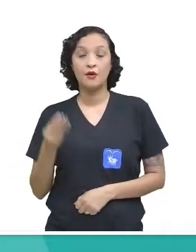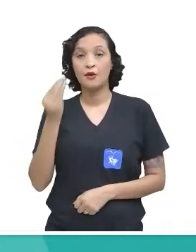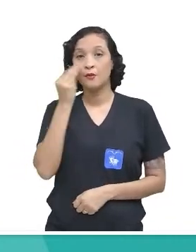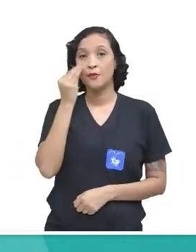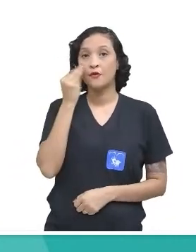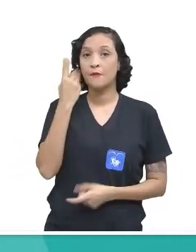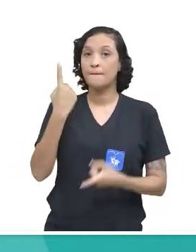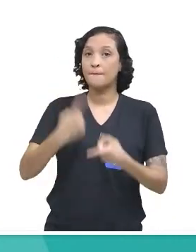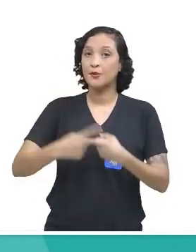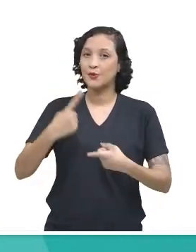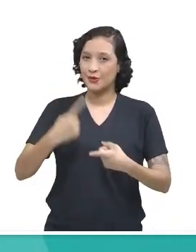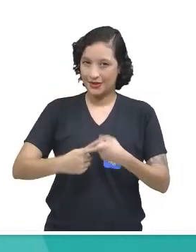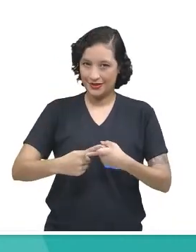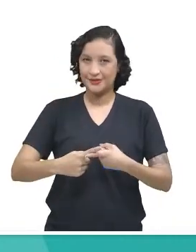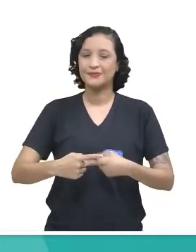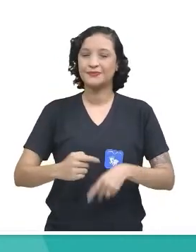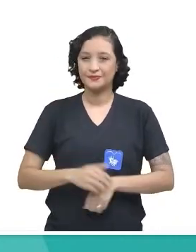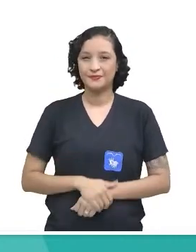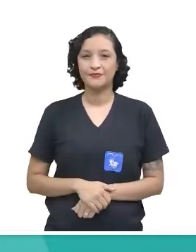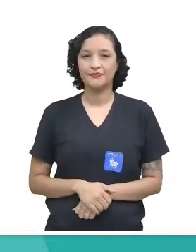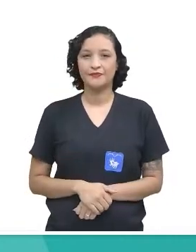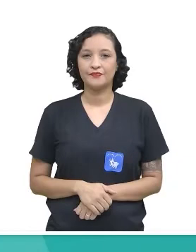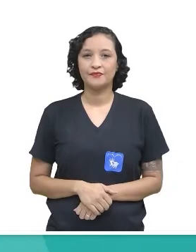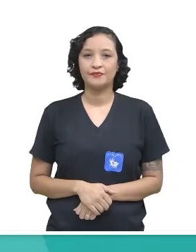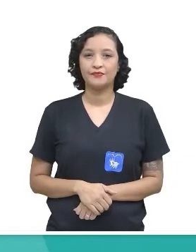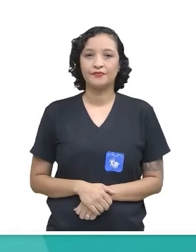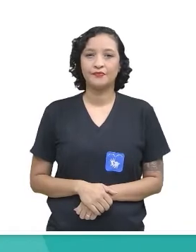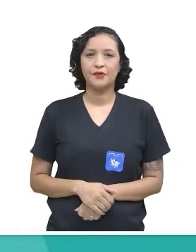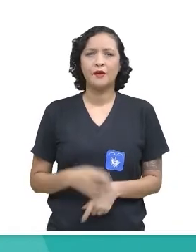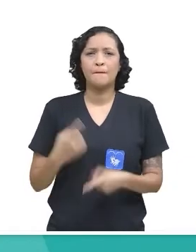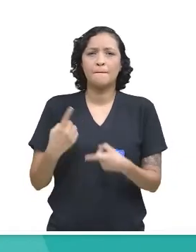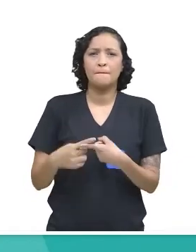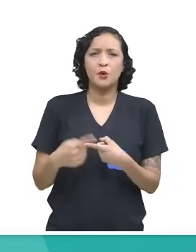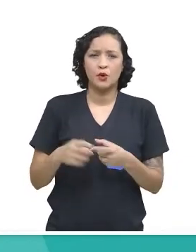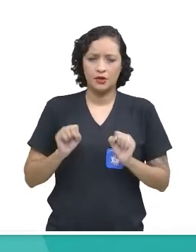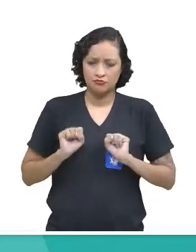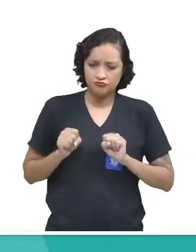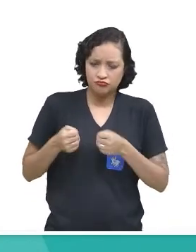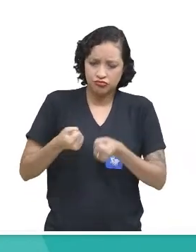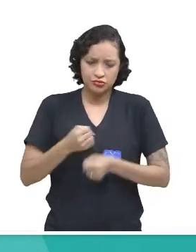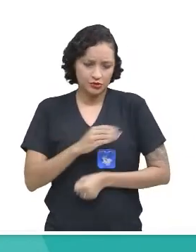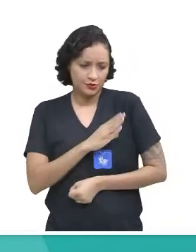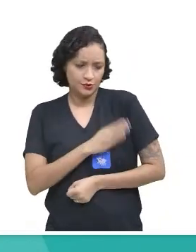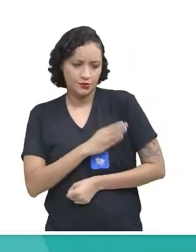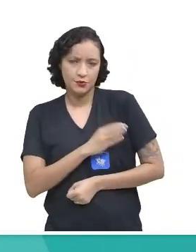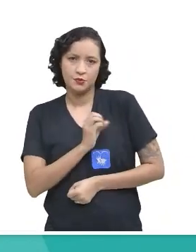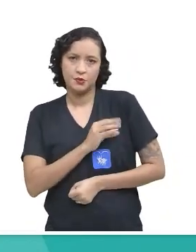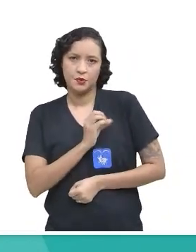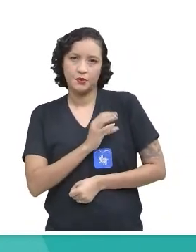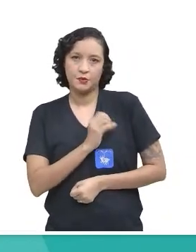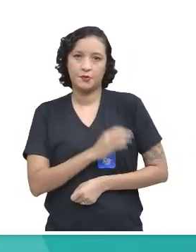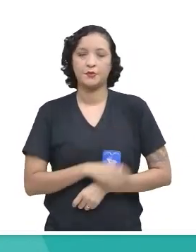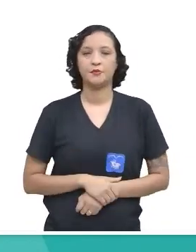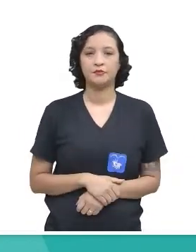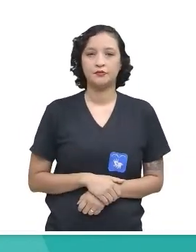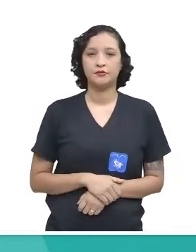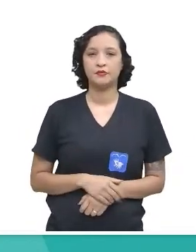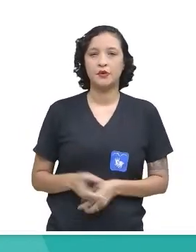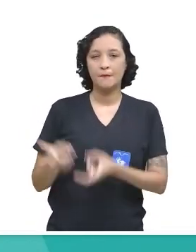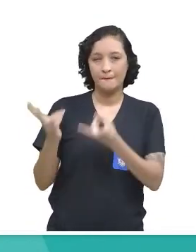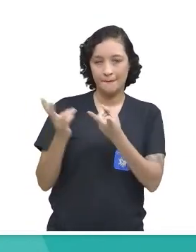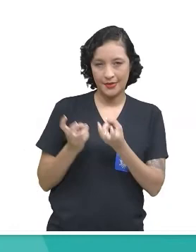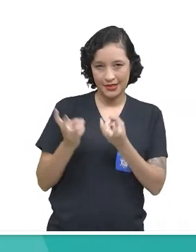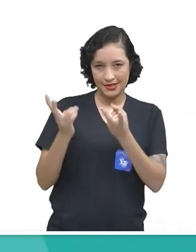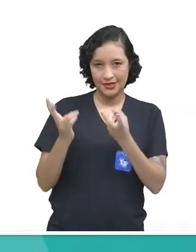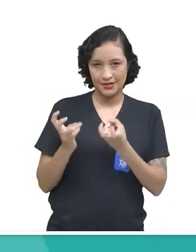né, que esse esforço e o coração acelerando. Vocês perceberam que durante